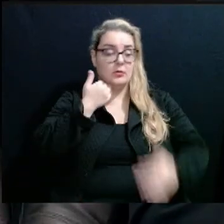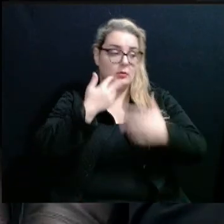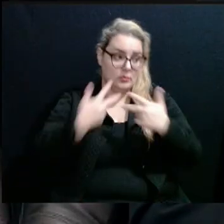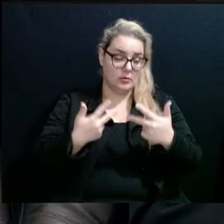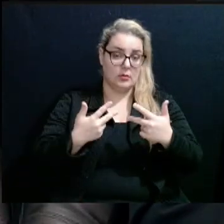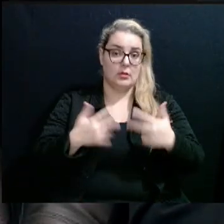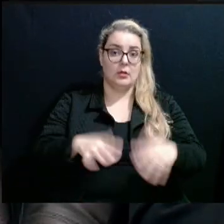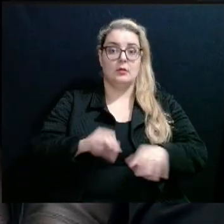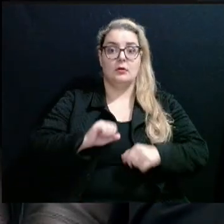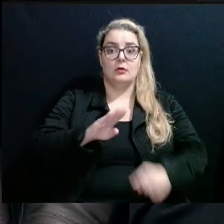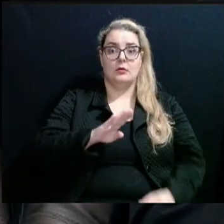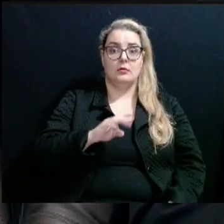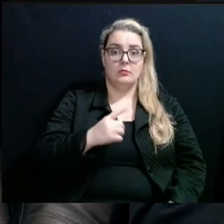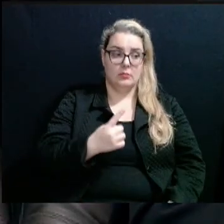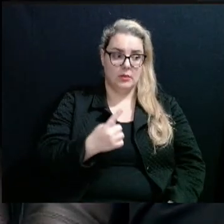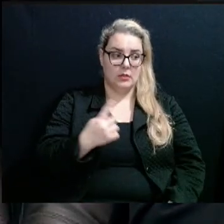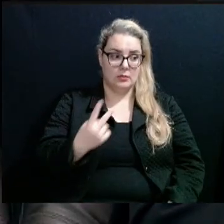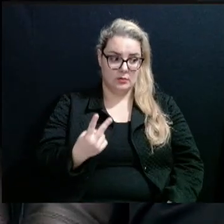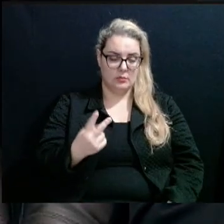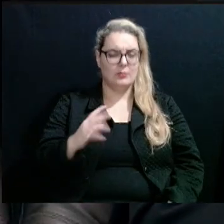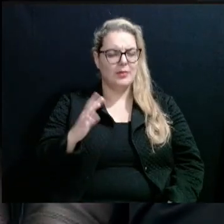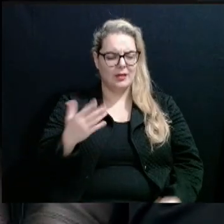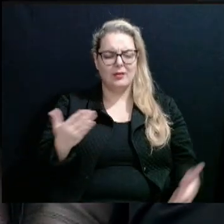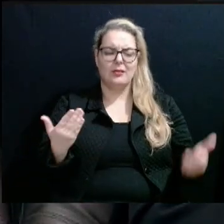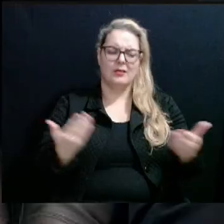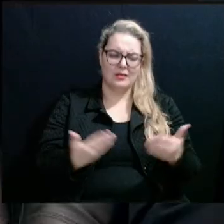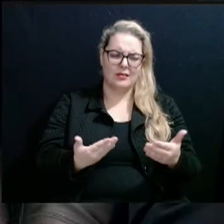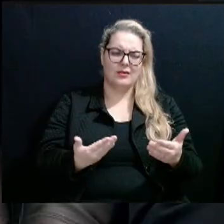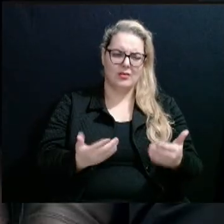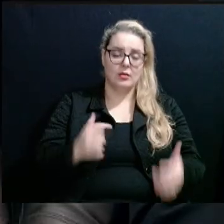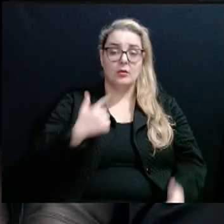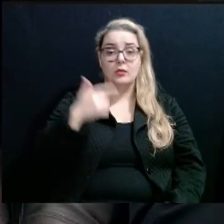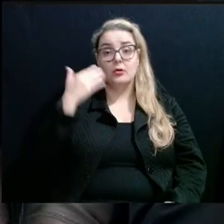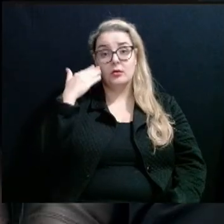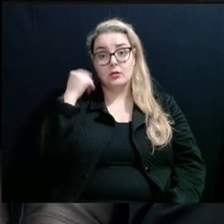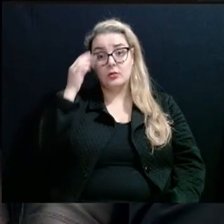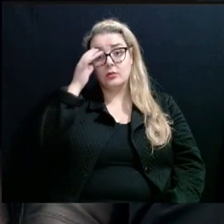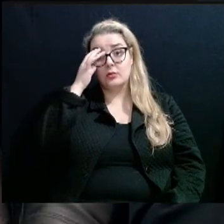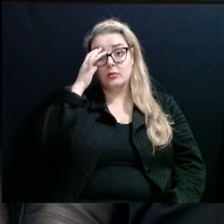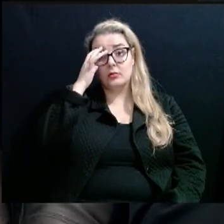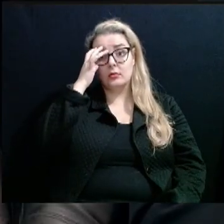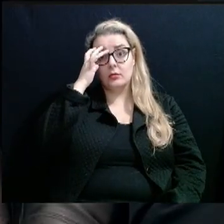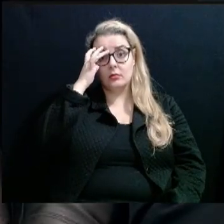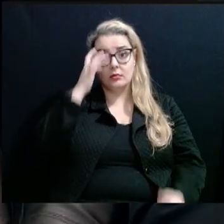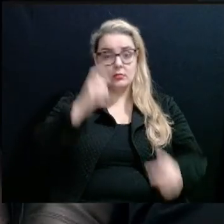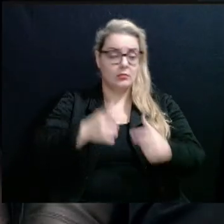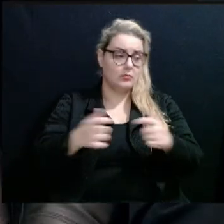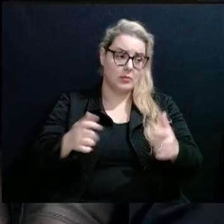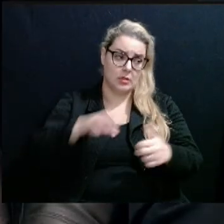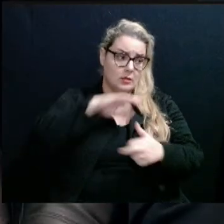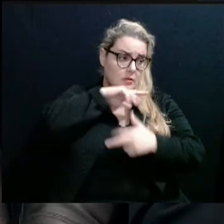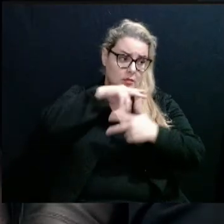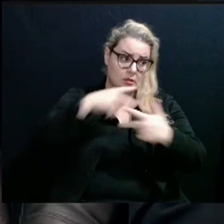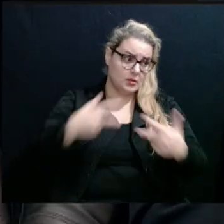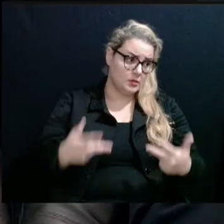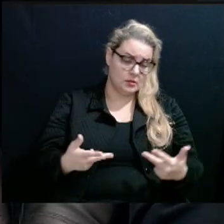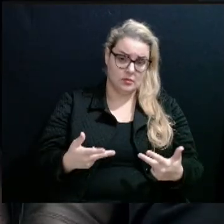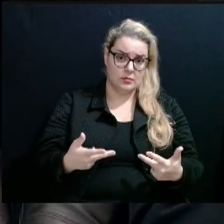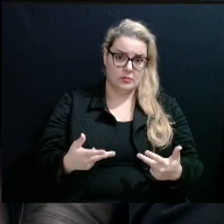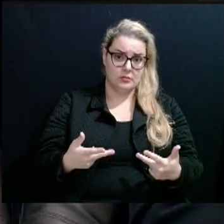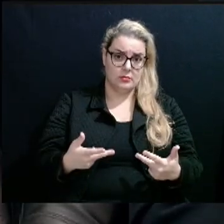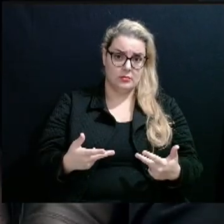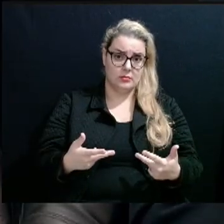isso ainda acontece hoje? A gente sabe que, na verdade, grande parte desses animais, eles vivem confinados, né?